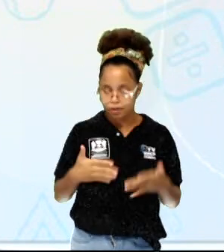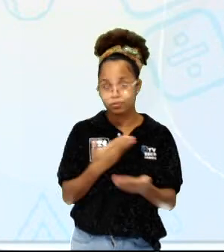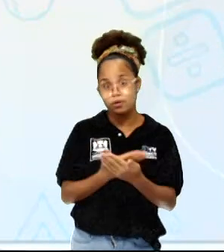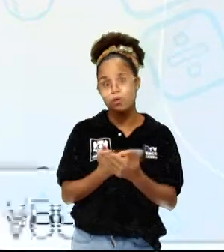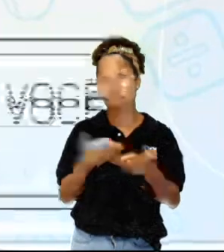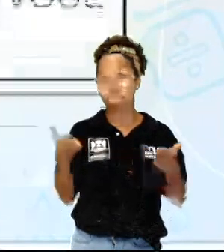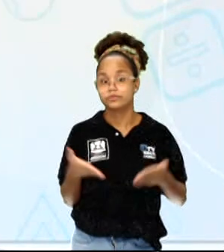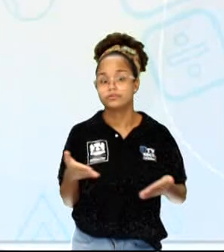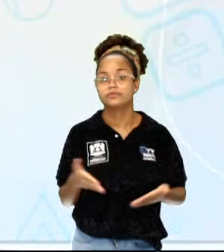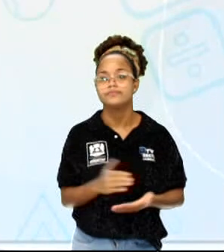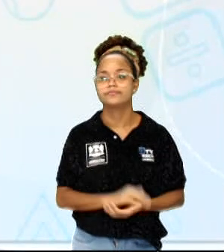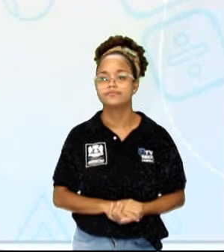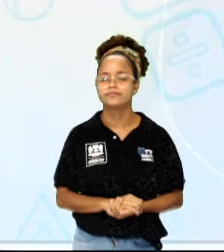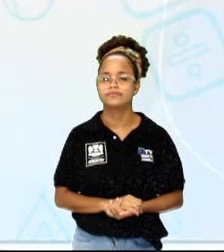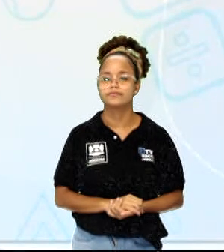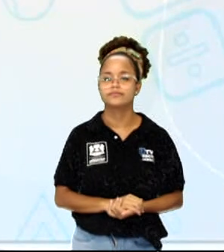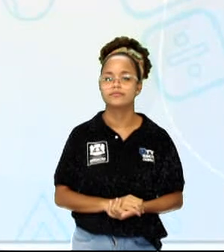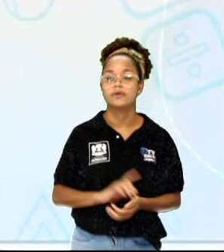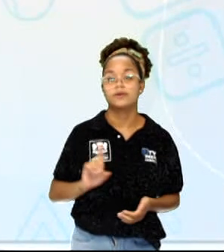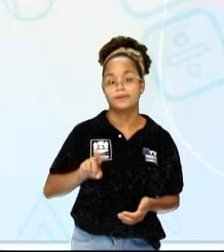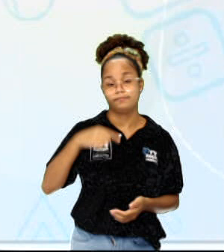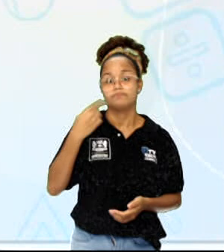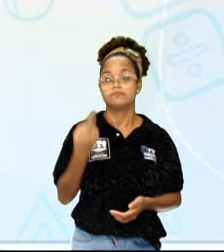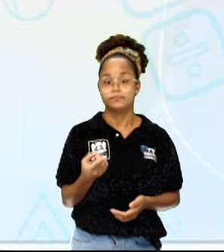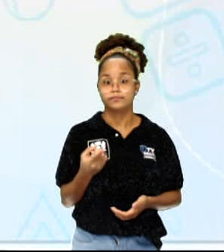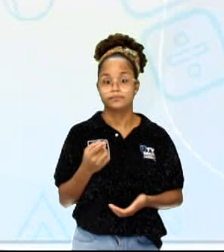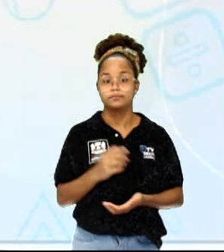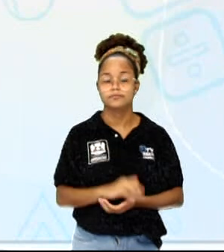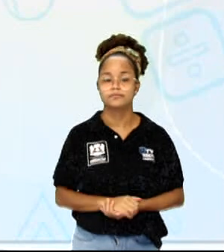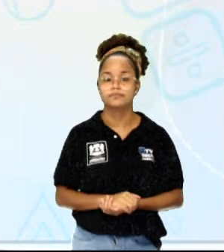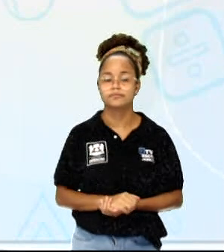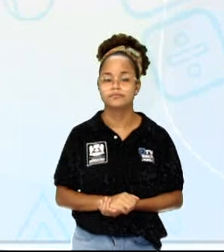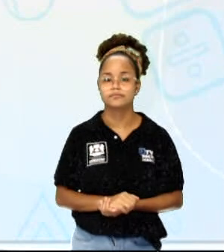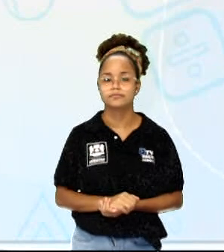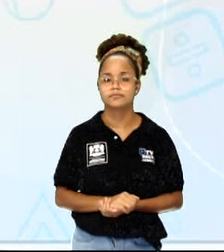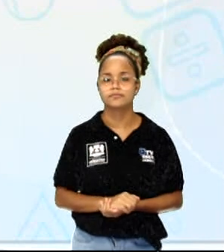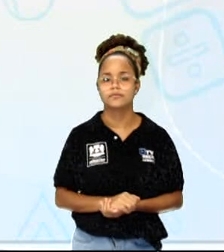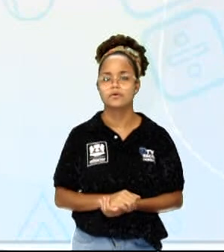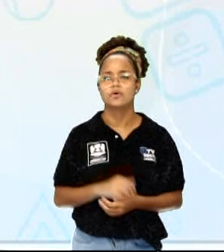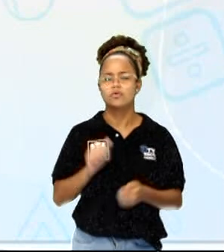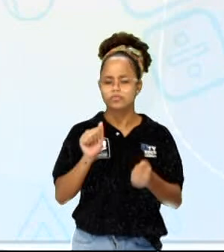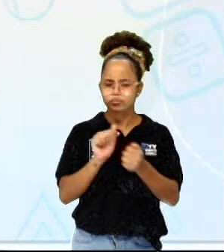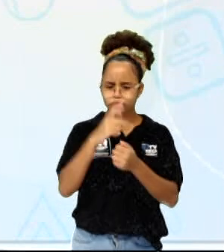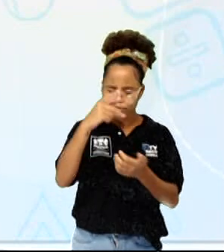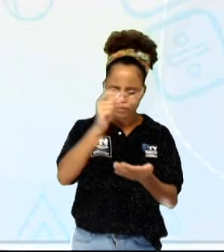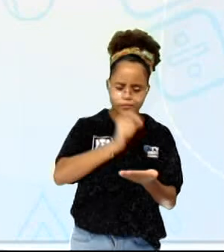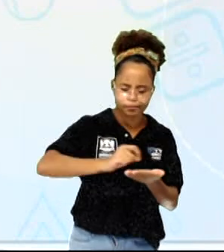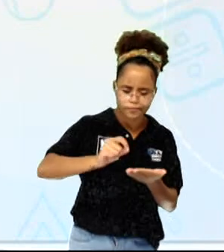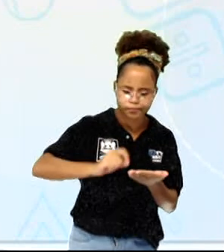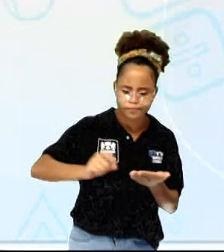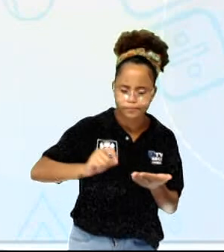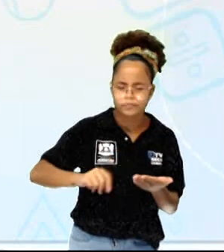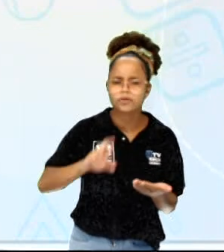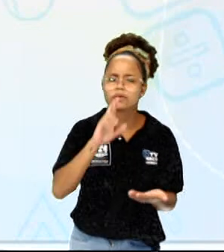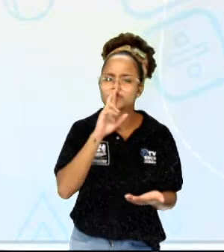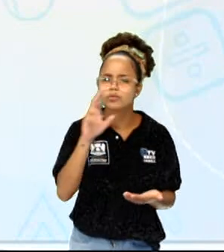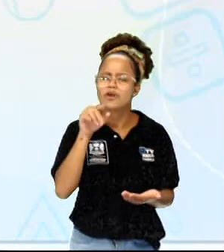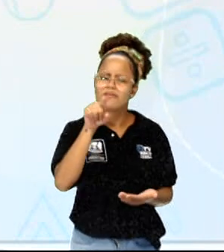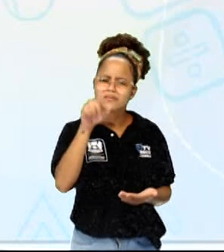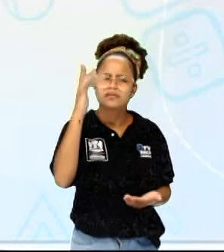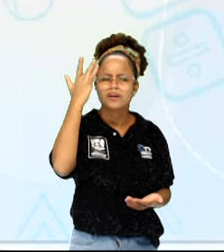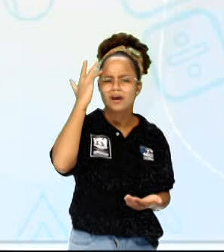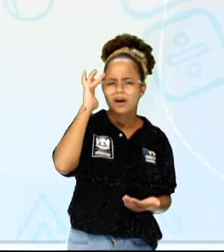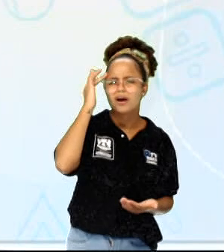hoje. Segundo, em seguida, com as suas palavras, responda: você acha que elas